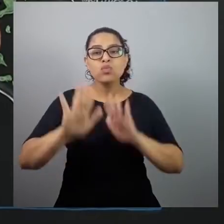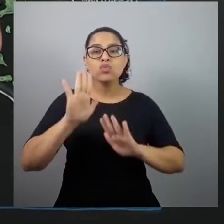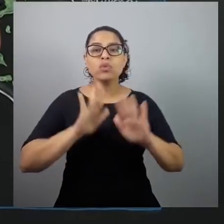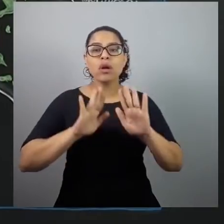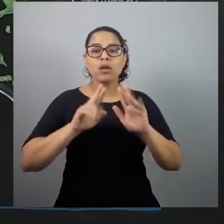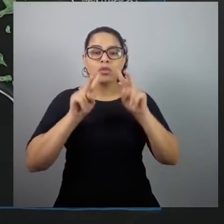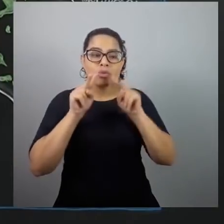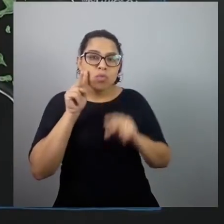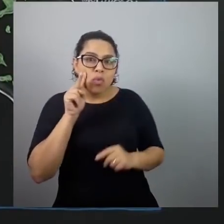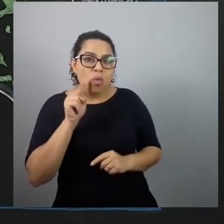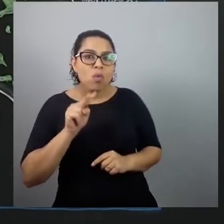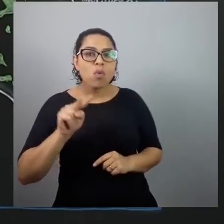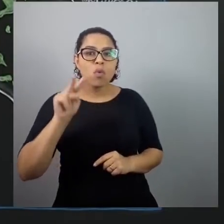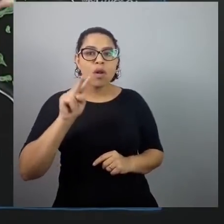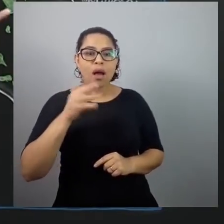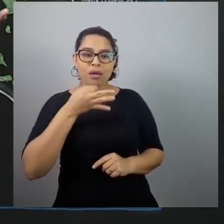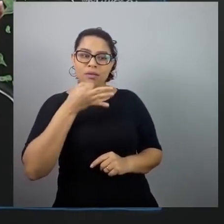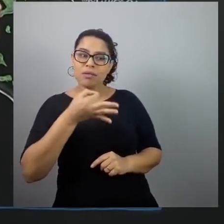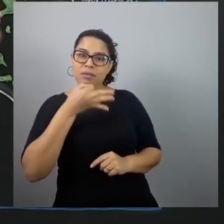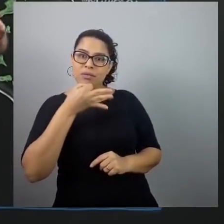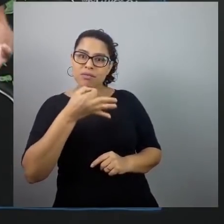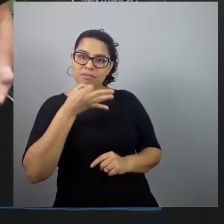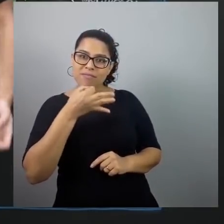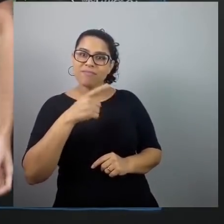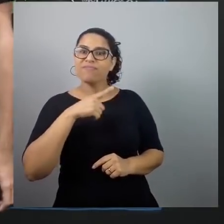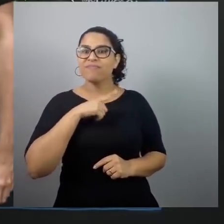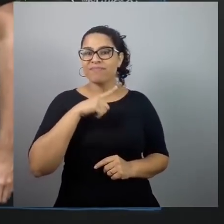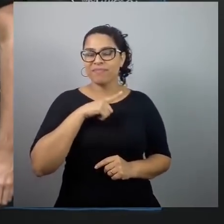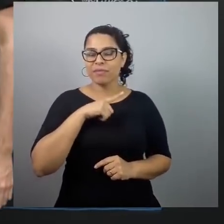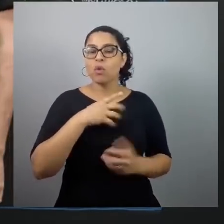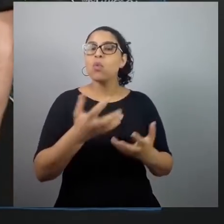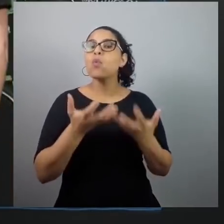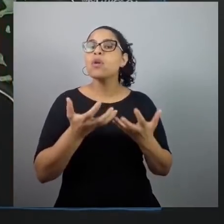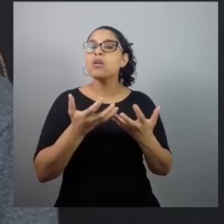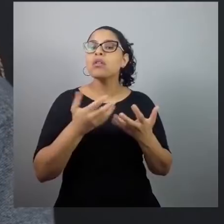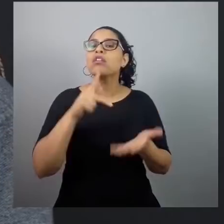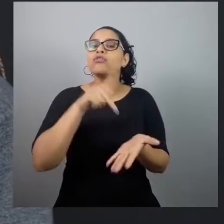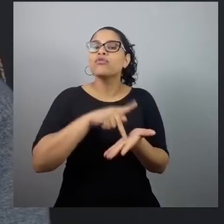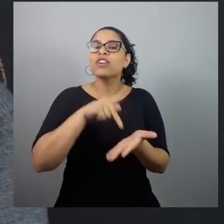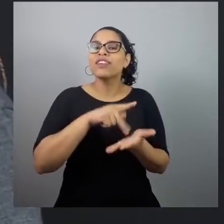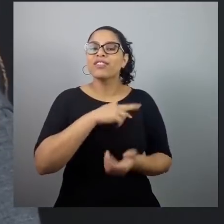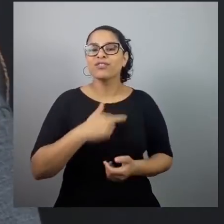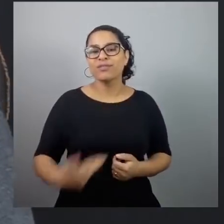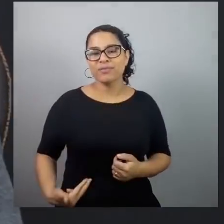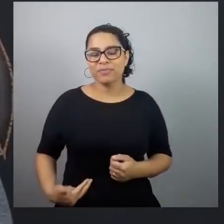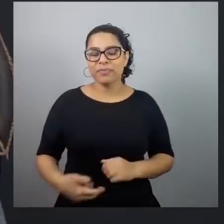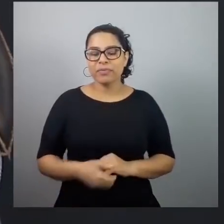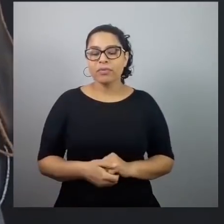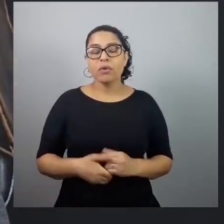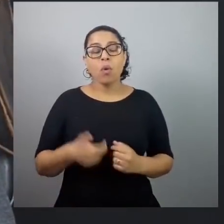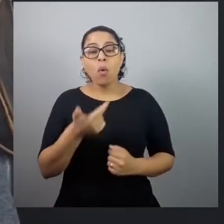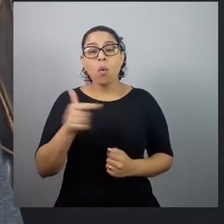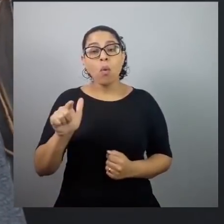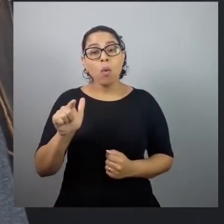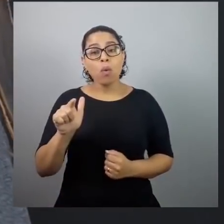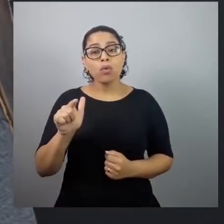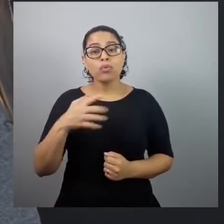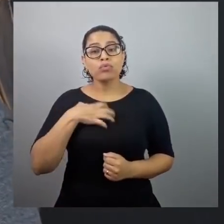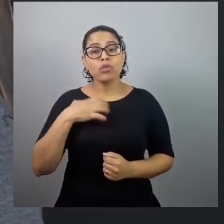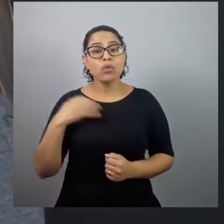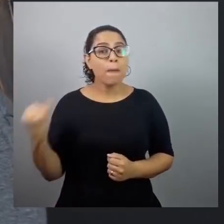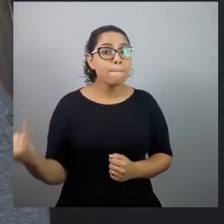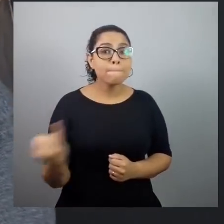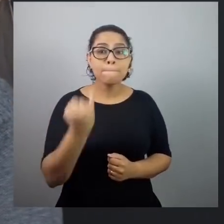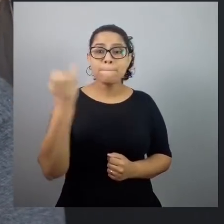olhar do historiador de fazer a crítica do que esse regime queria, né? Outro aspecto importante da questão